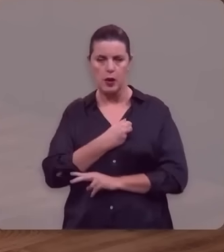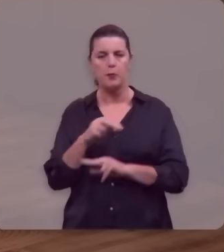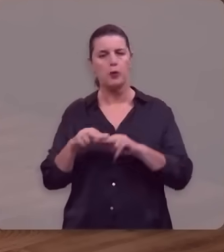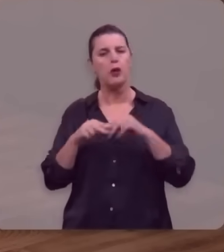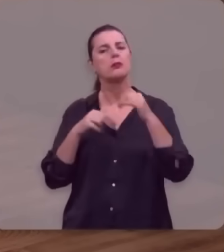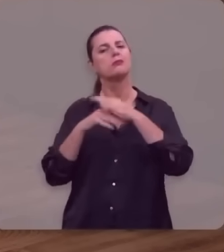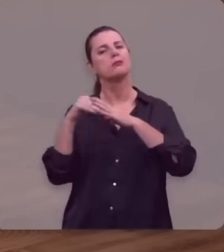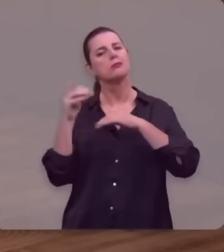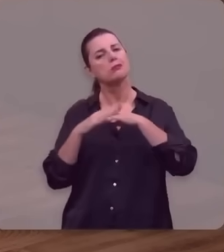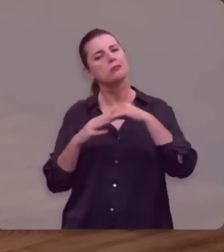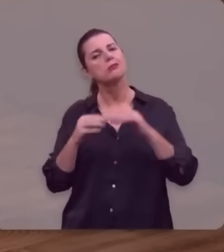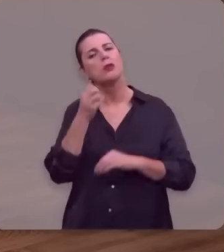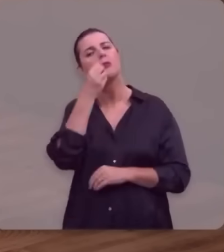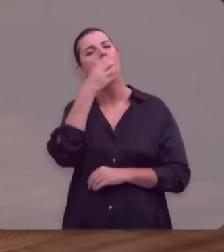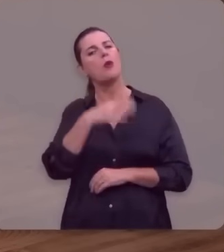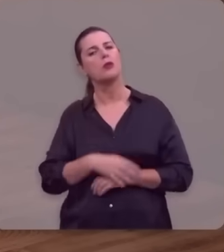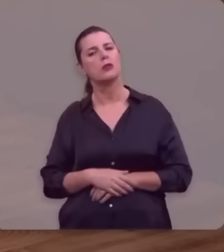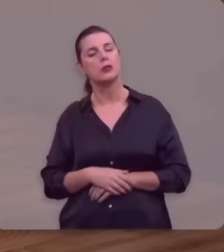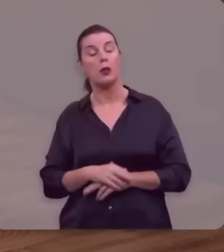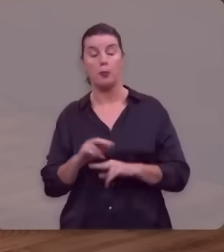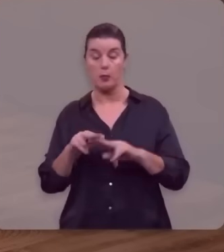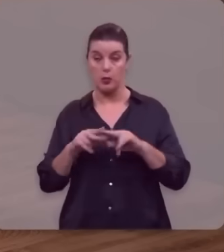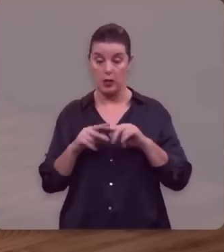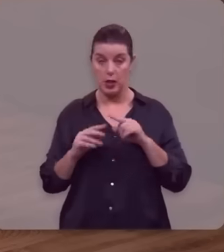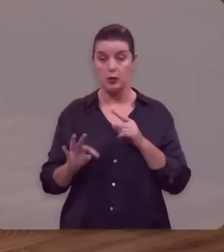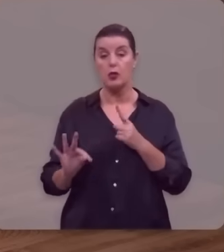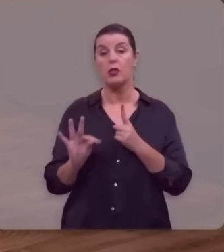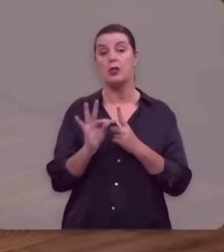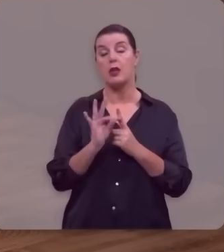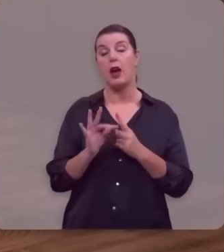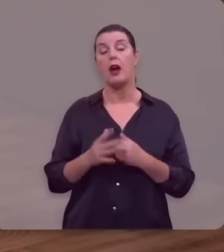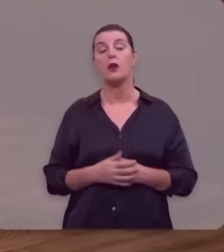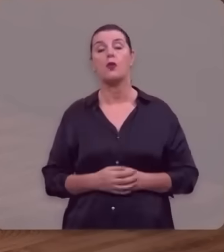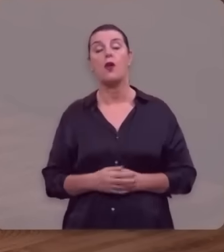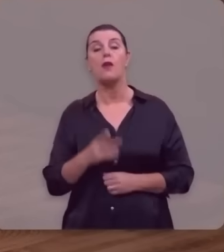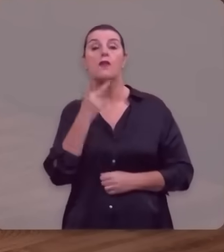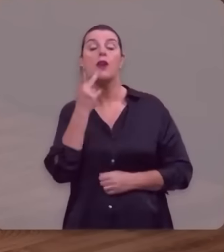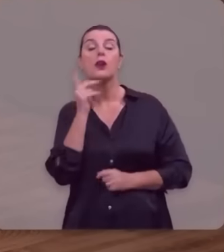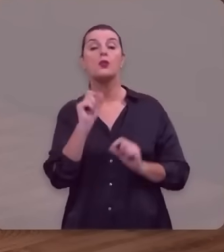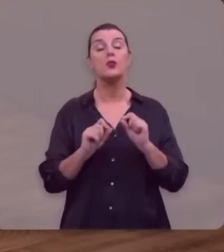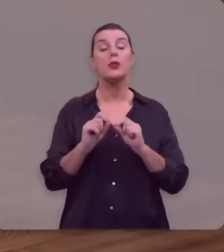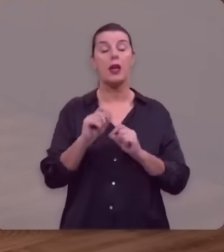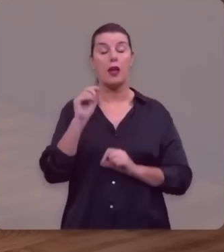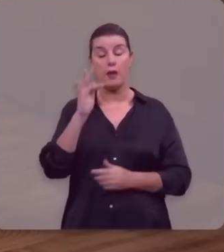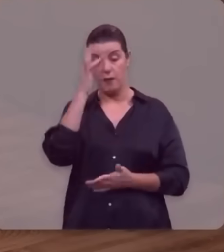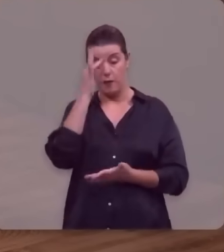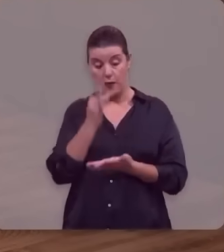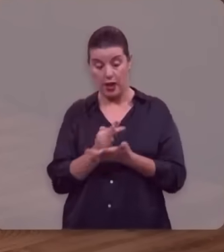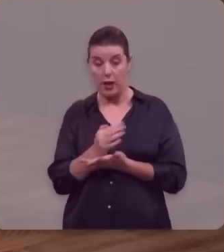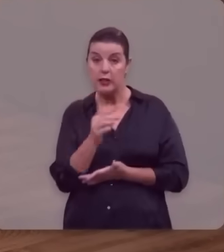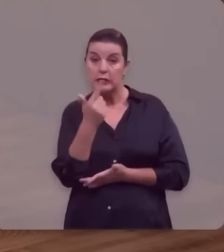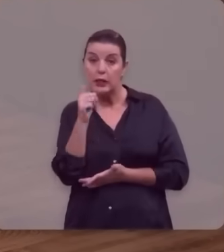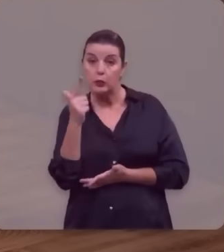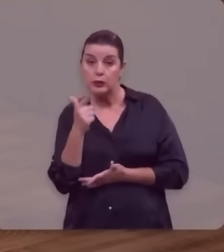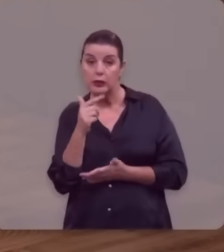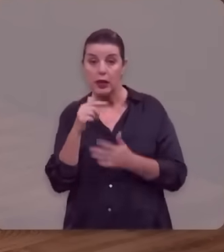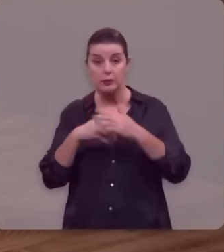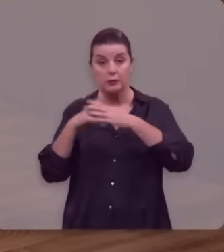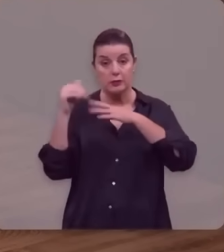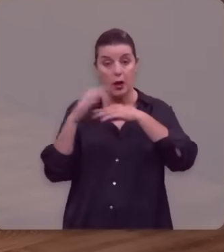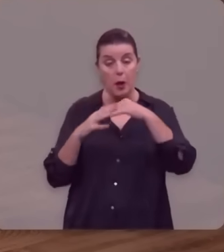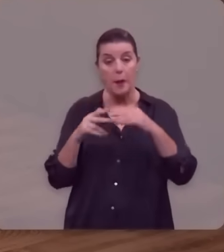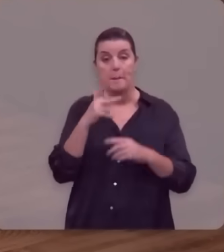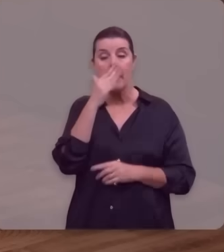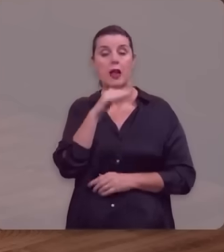pelas obras é por isso que Tiago disse que a fé sem as obras é